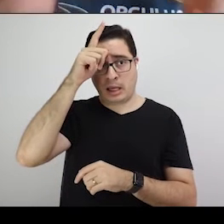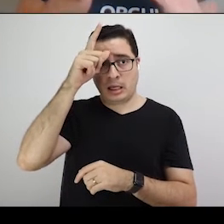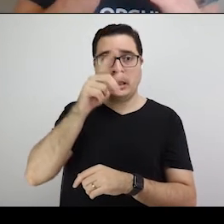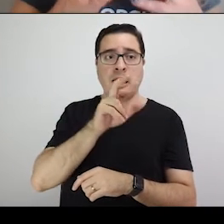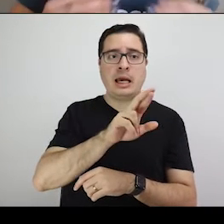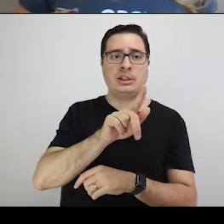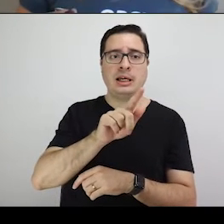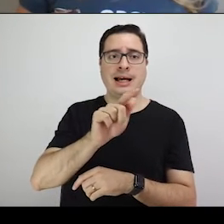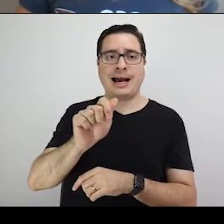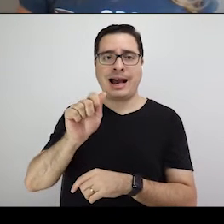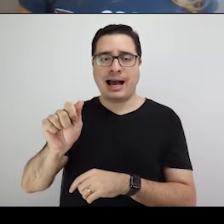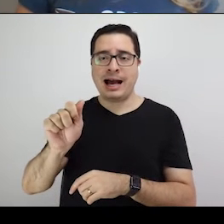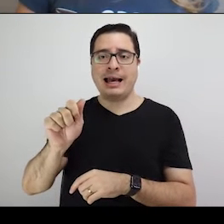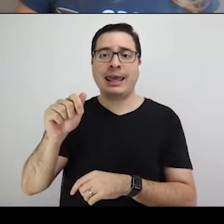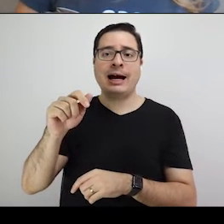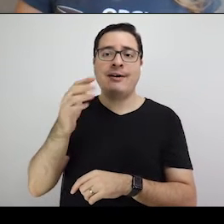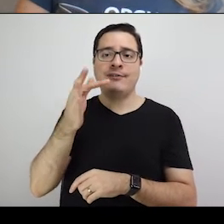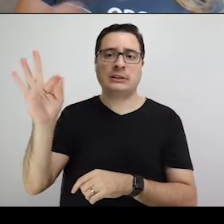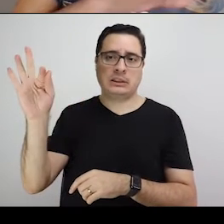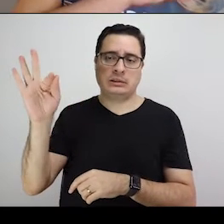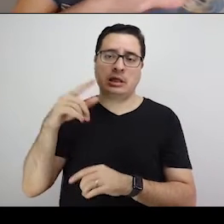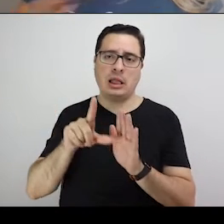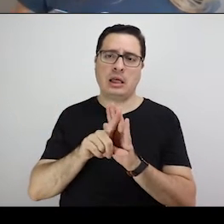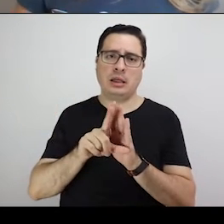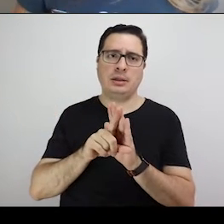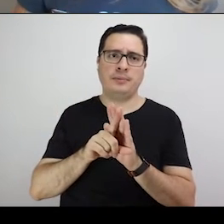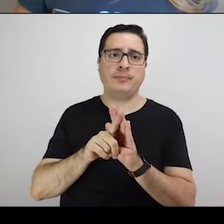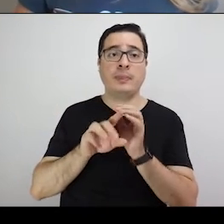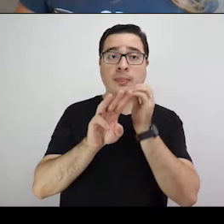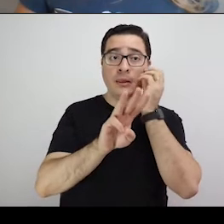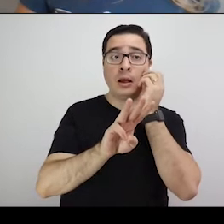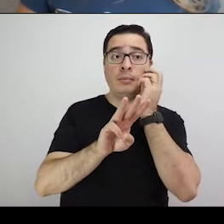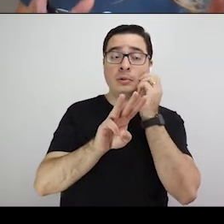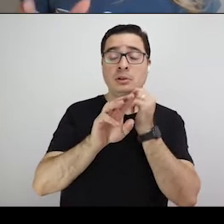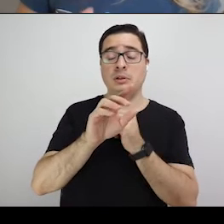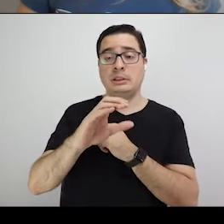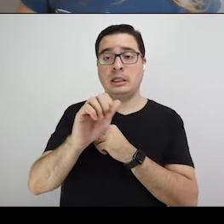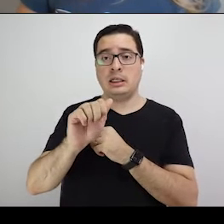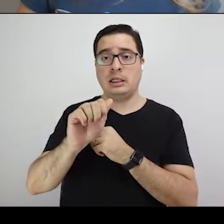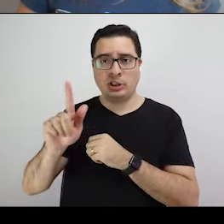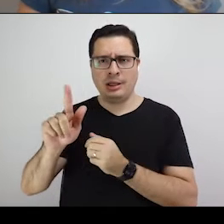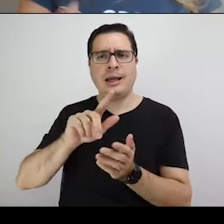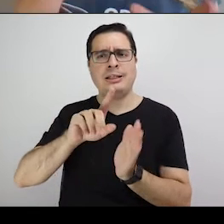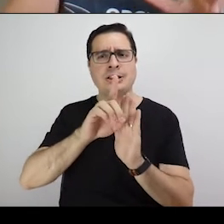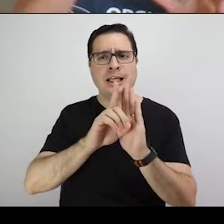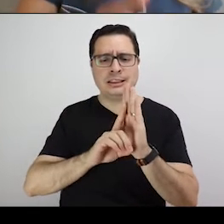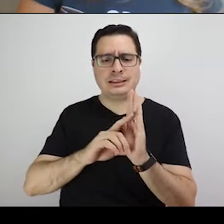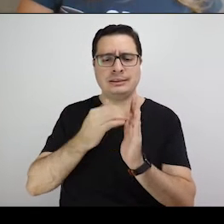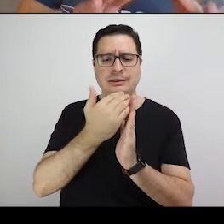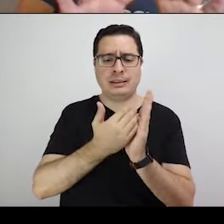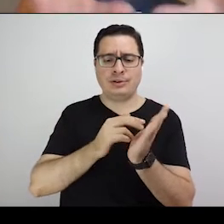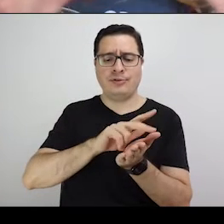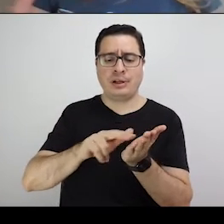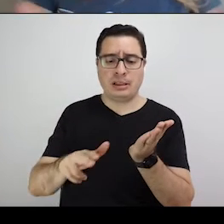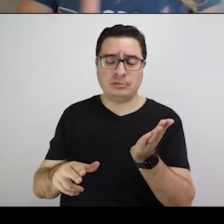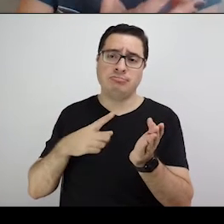a WCAG, ela faz parte de uma série de diretrizes de acessibilidade, né? Ela está